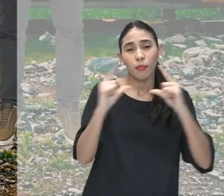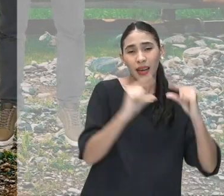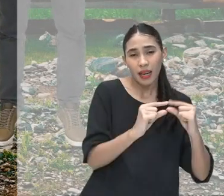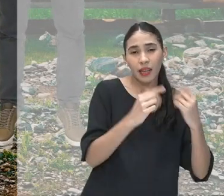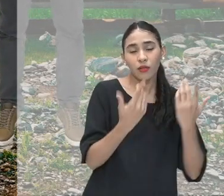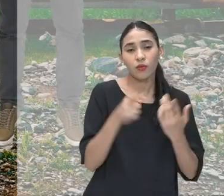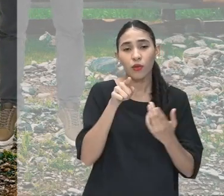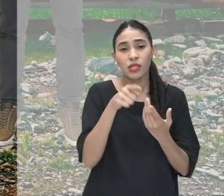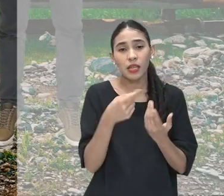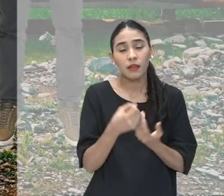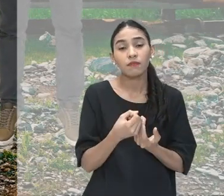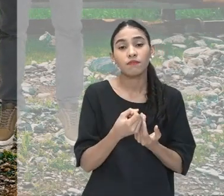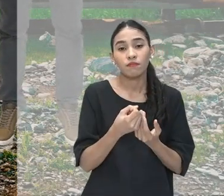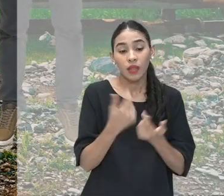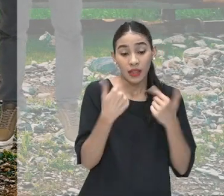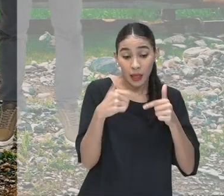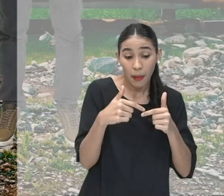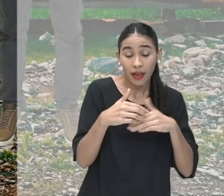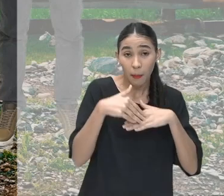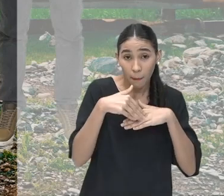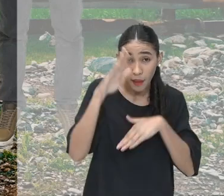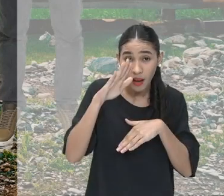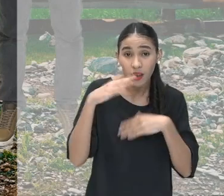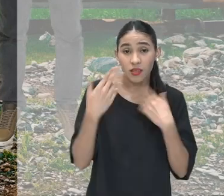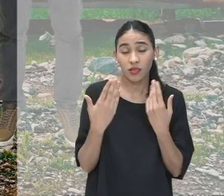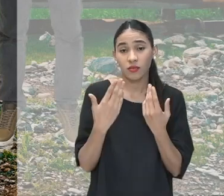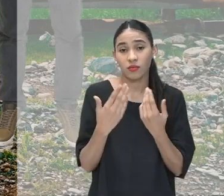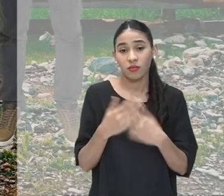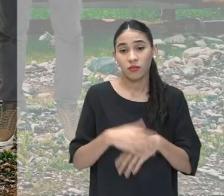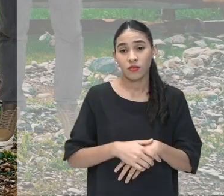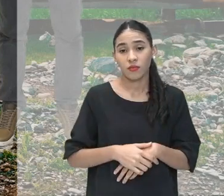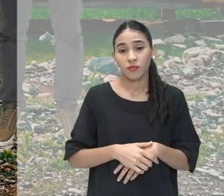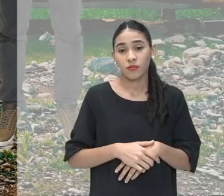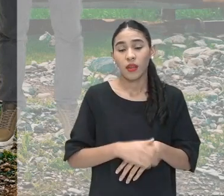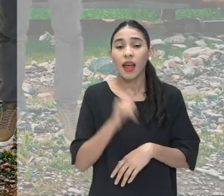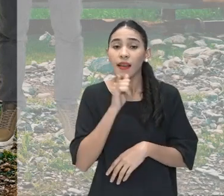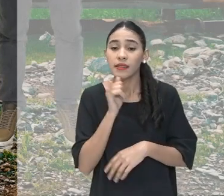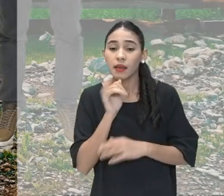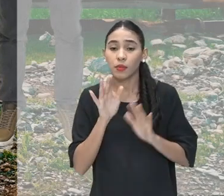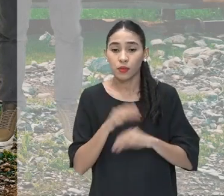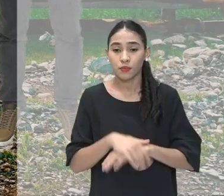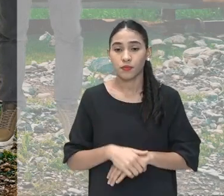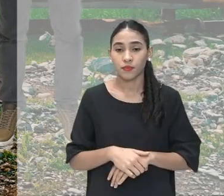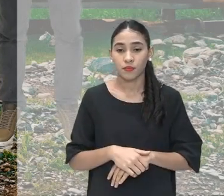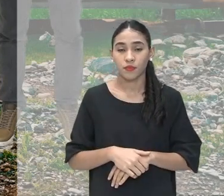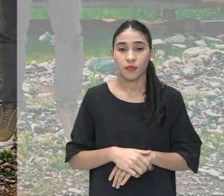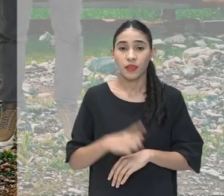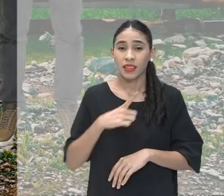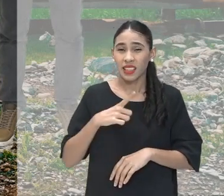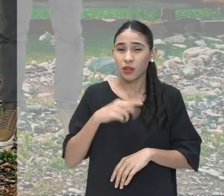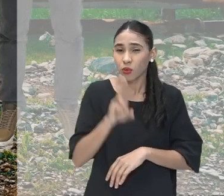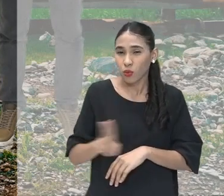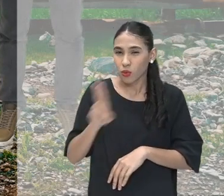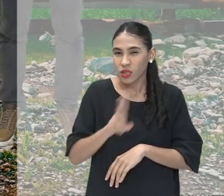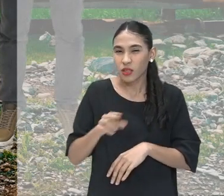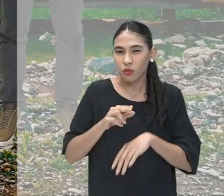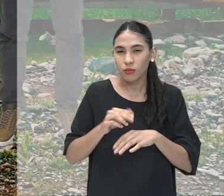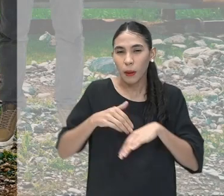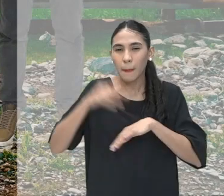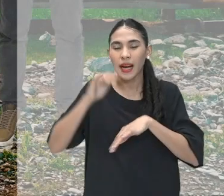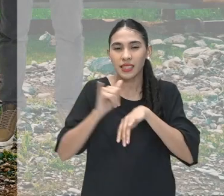ter aí, você vai produzir usando mais técnicas, né, na